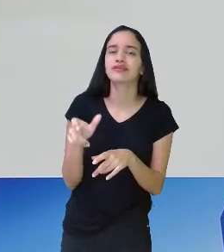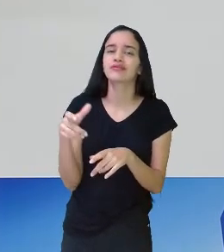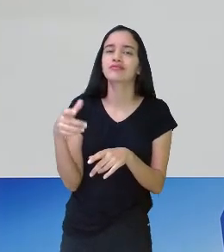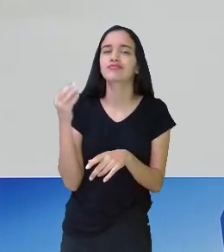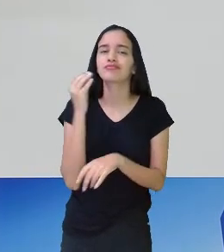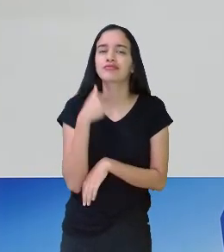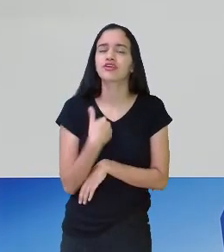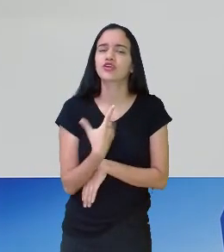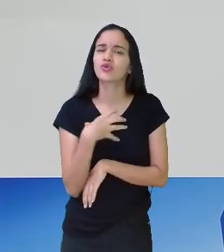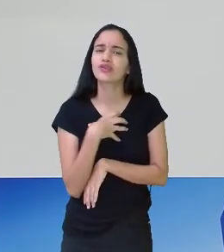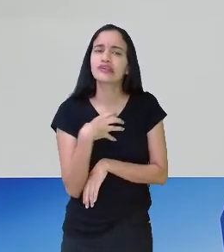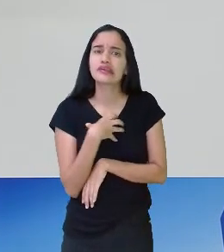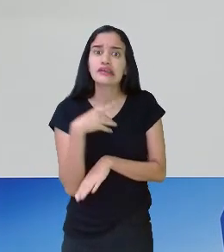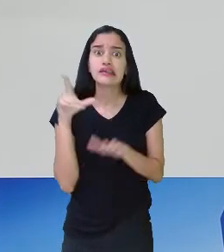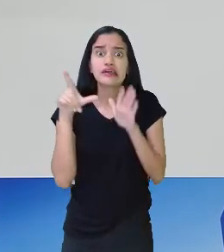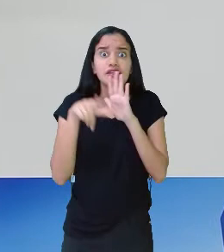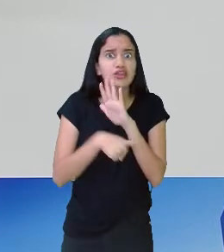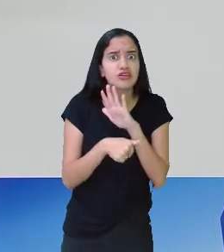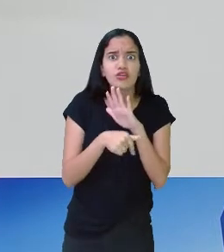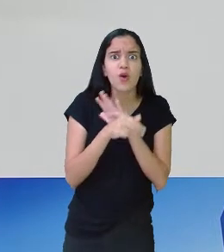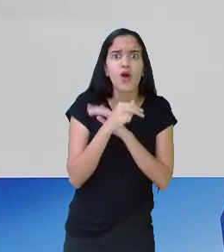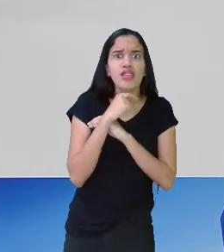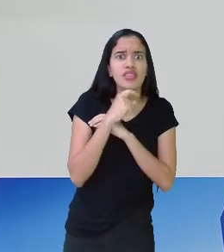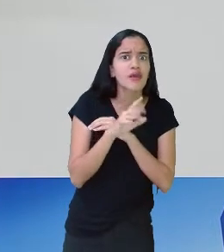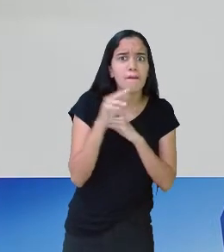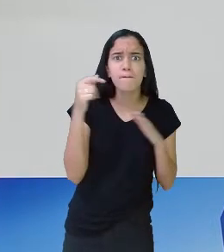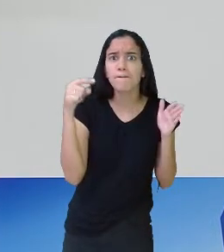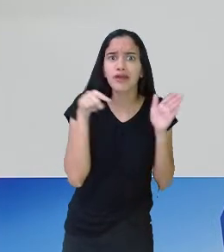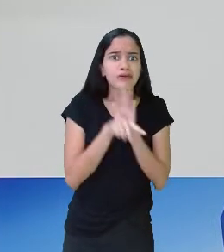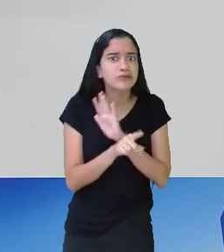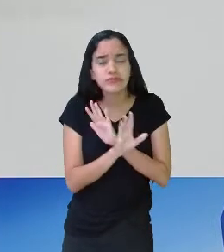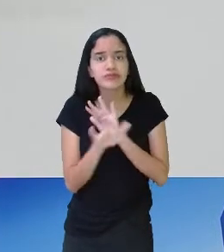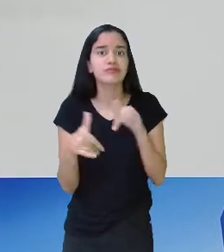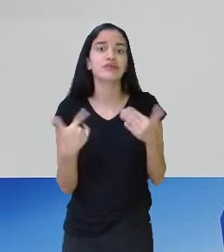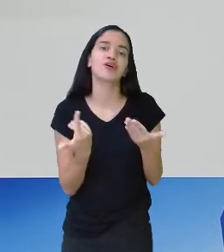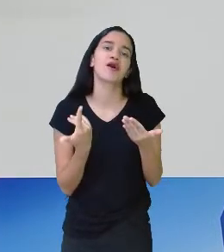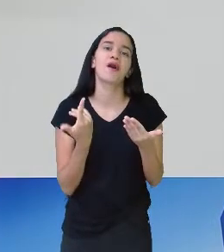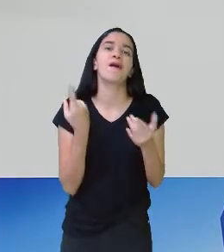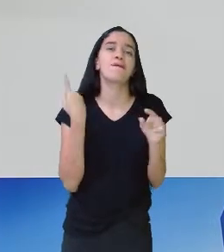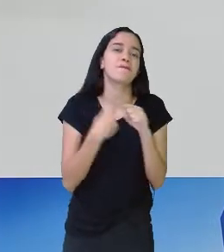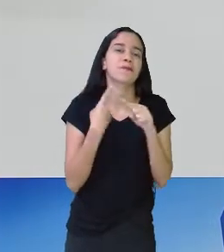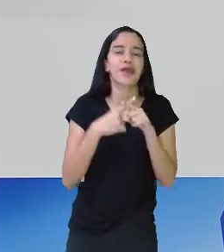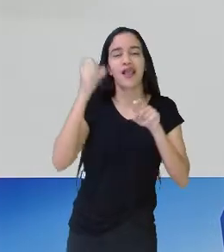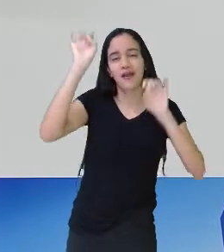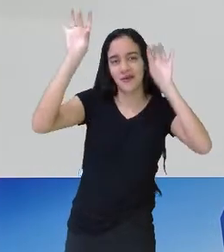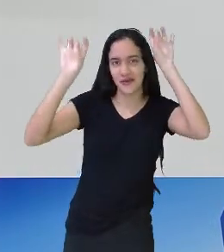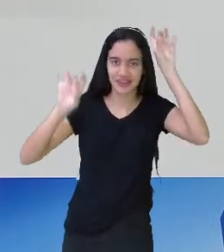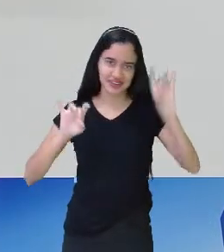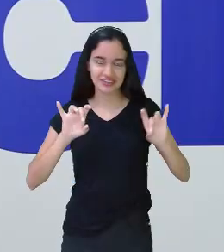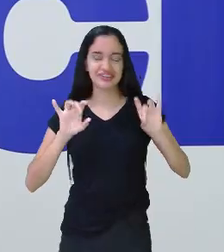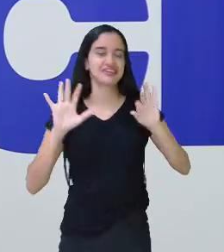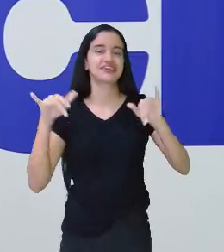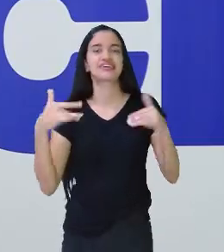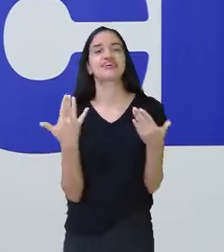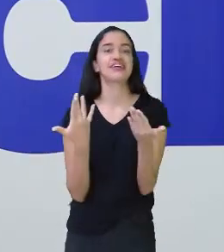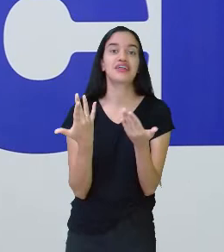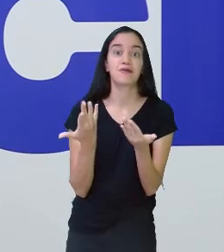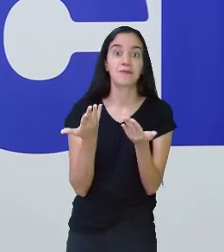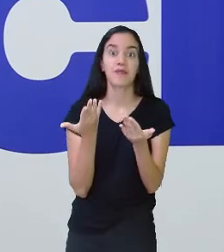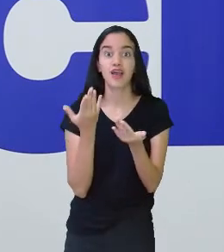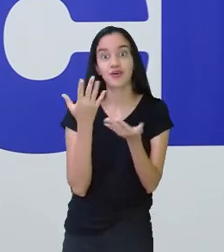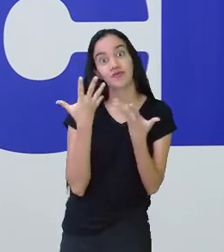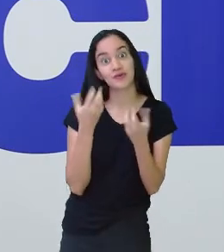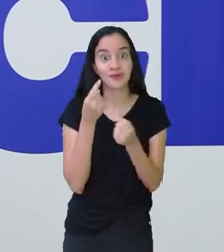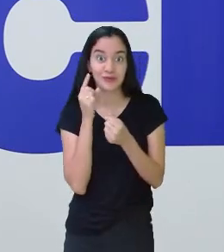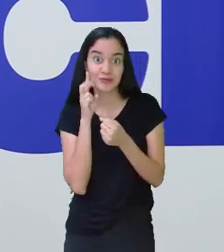Eita, atrasou. Hoje ninguém perguntou por ele. Ah, porque ele é uma estrela, viu, professora Sinara? Ele é uma estrela e assim... Vamos ver,